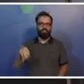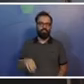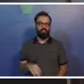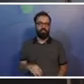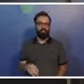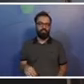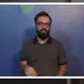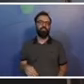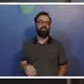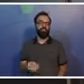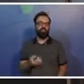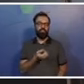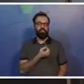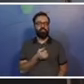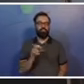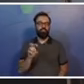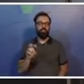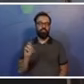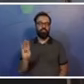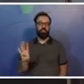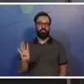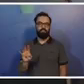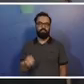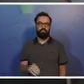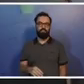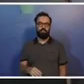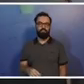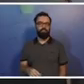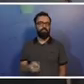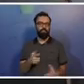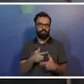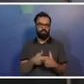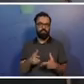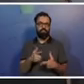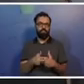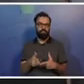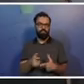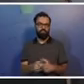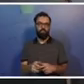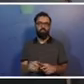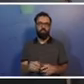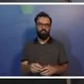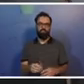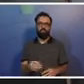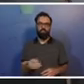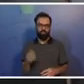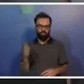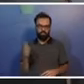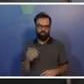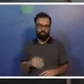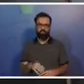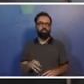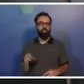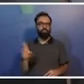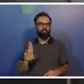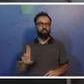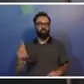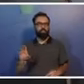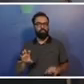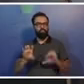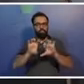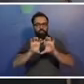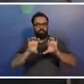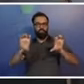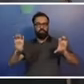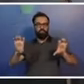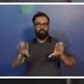Nossa aula 54 sobre resolução de problemas utilizando equações.